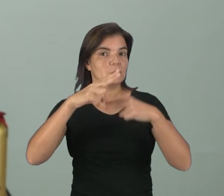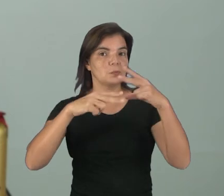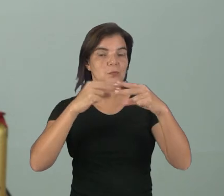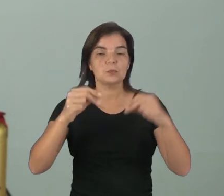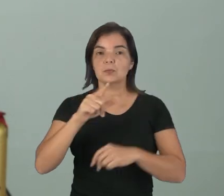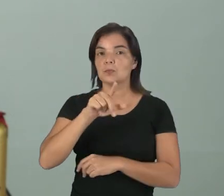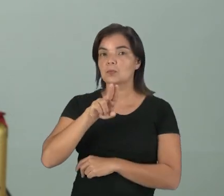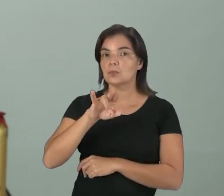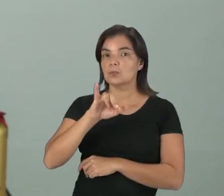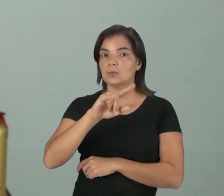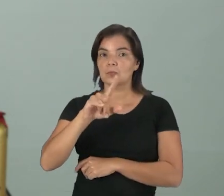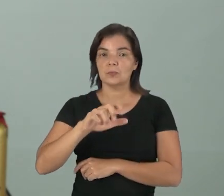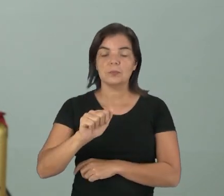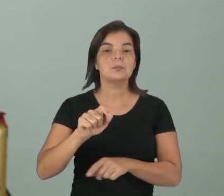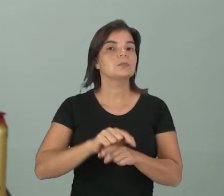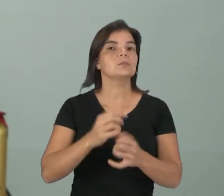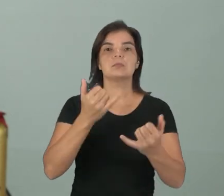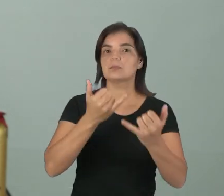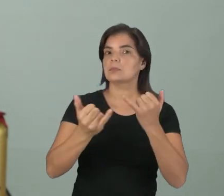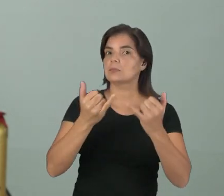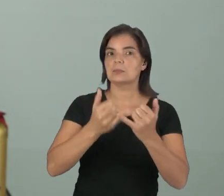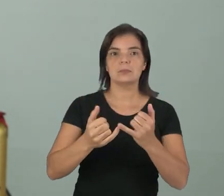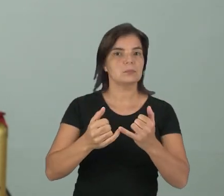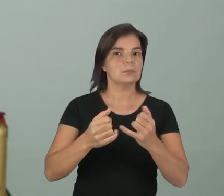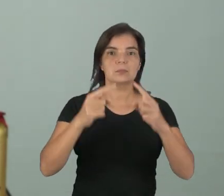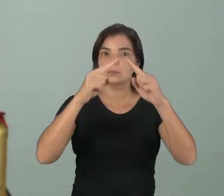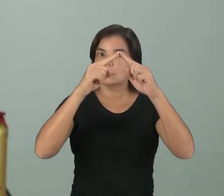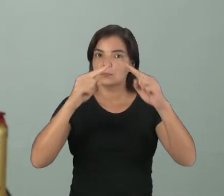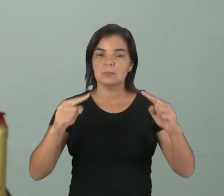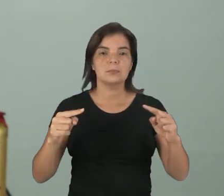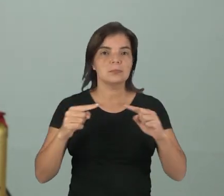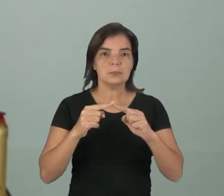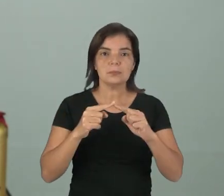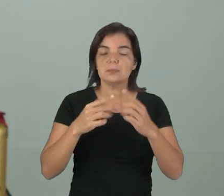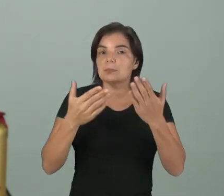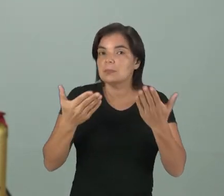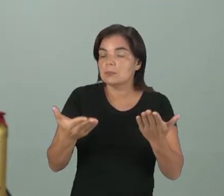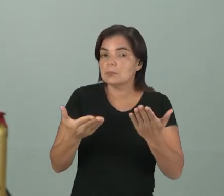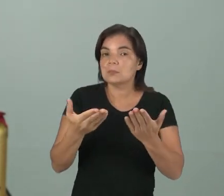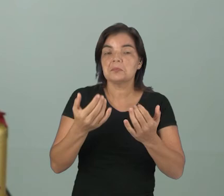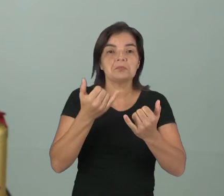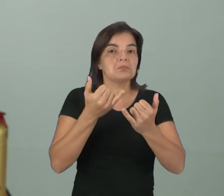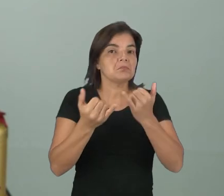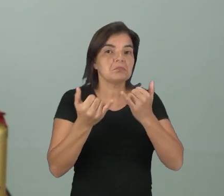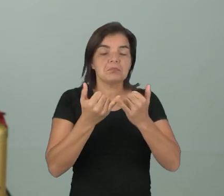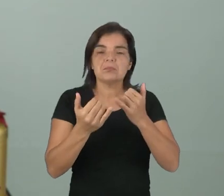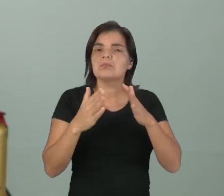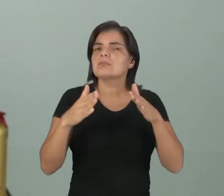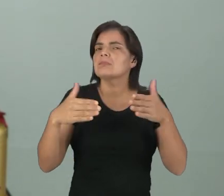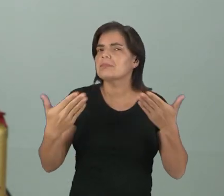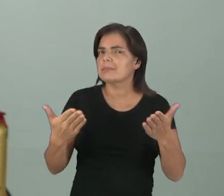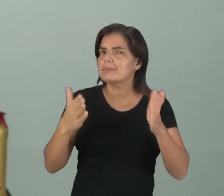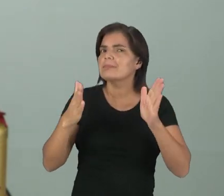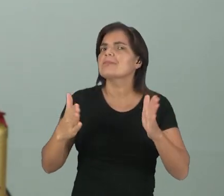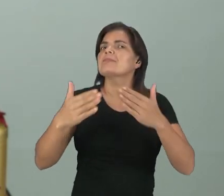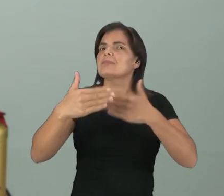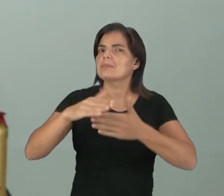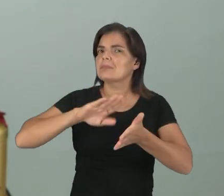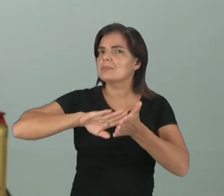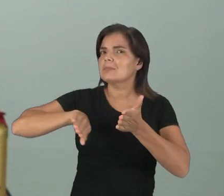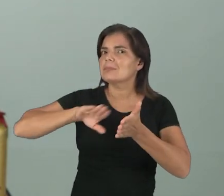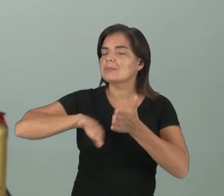Luísa não se assemelha a uma pirâmide. Bom, então se não se assemelha a uma pirâmide, qual caixa nós